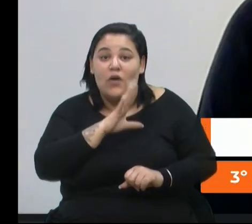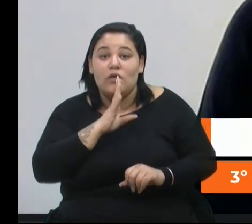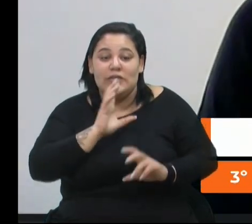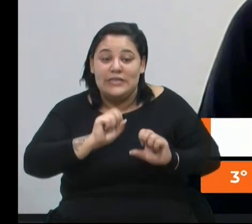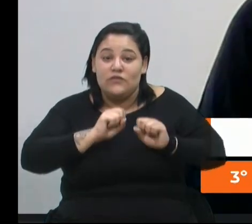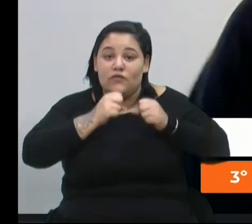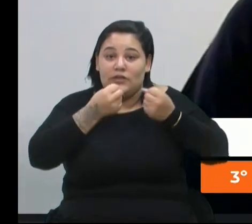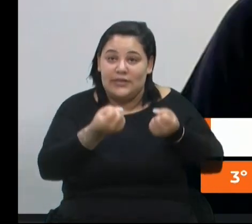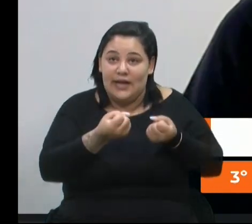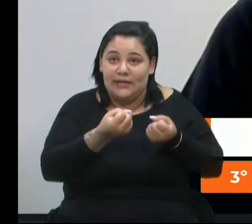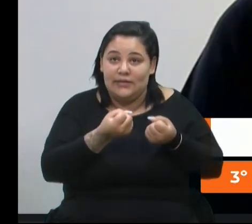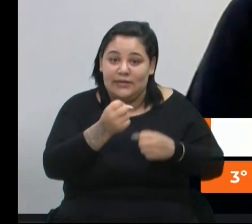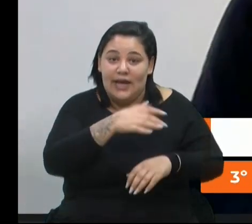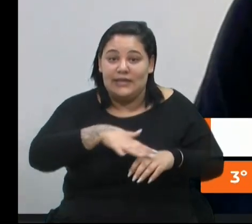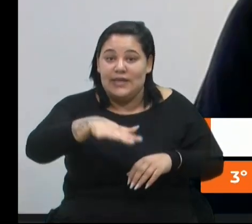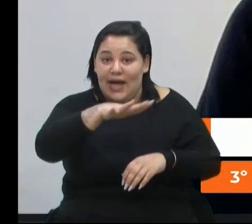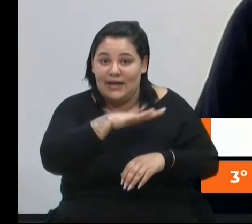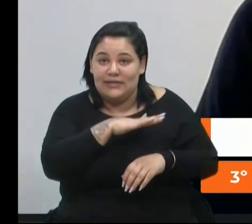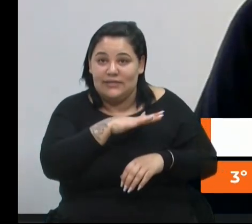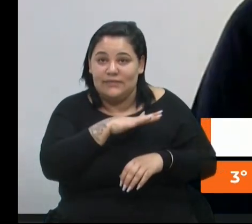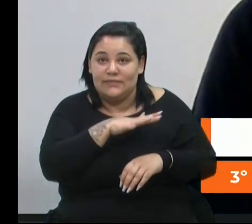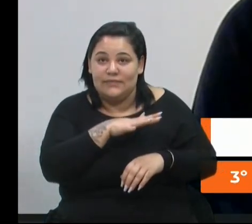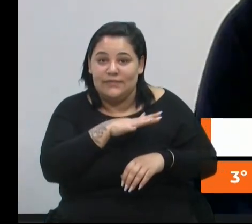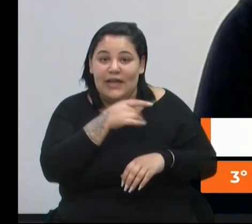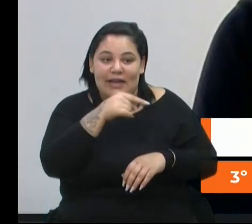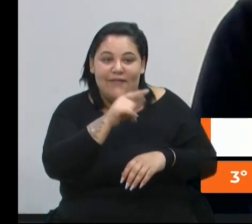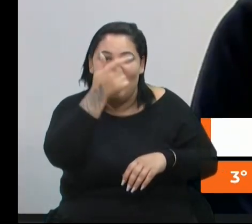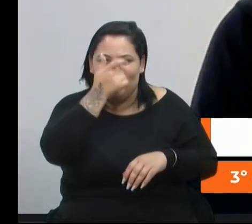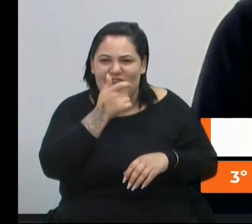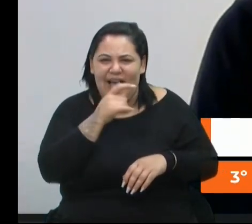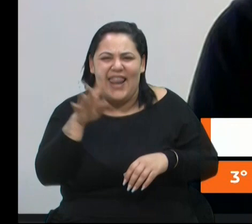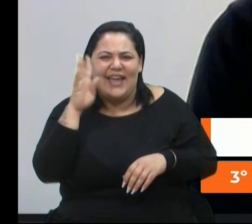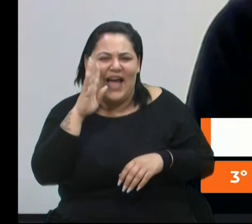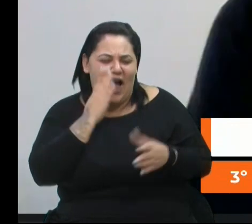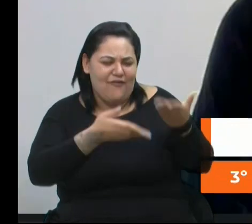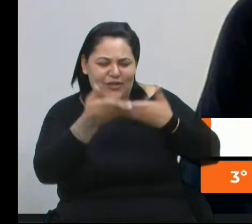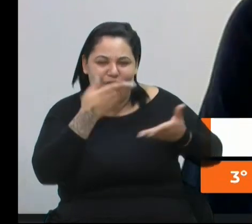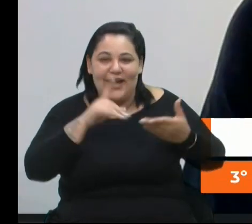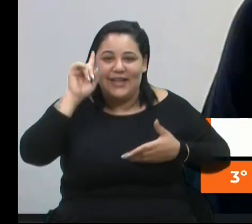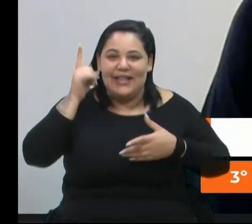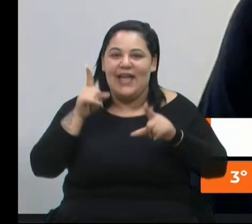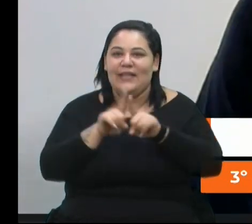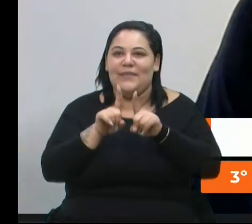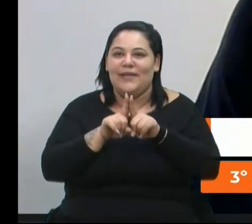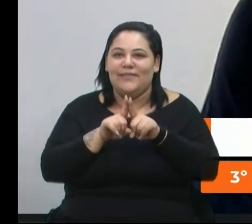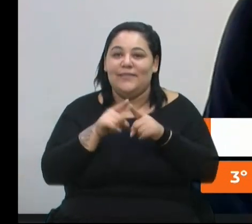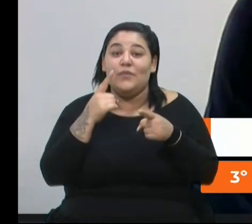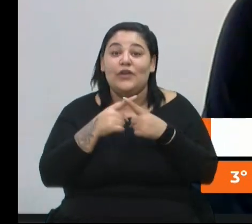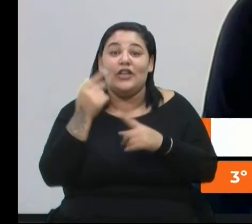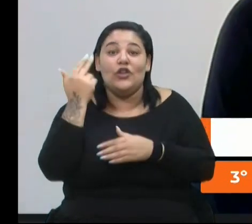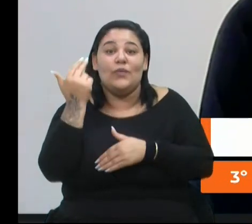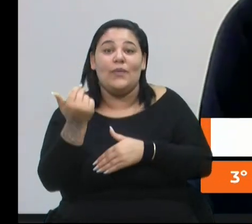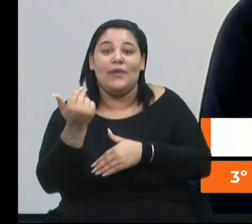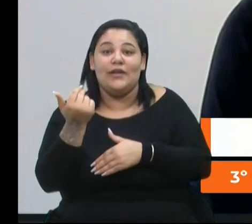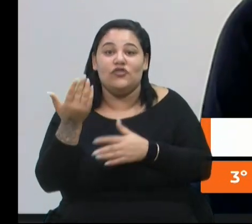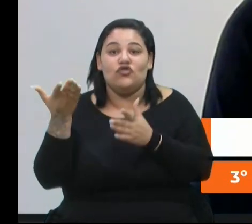em determinada área, tranquilo, ele vai curtir, vai trocar ideia com você, porque normalmente os adolescentes